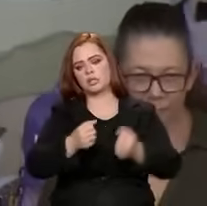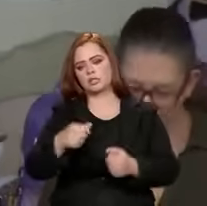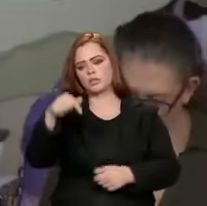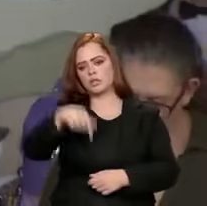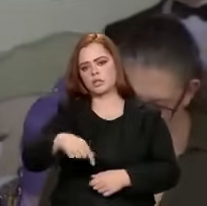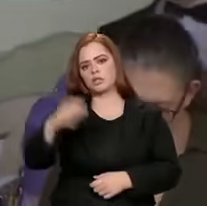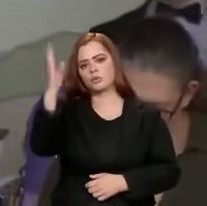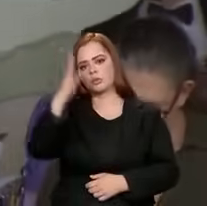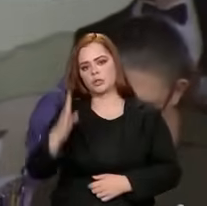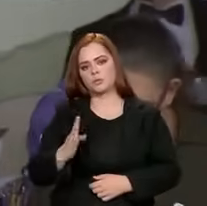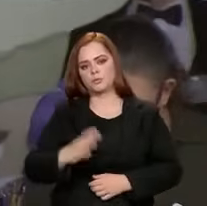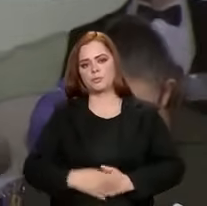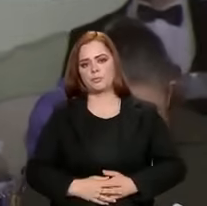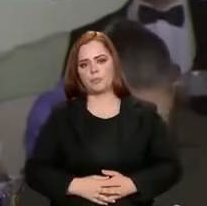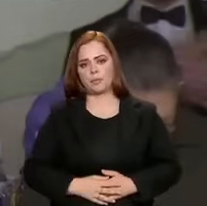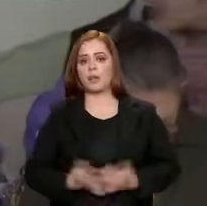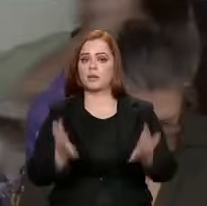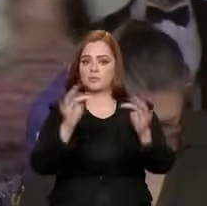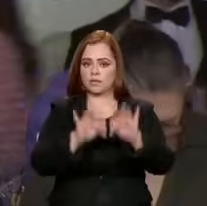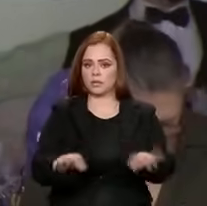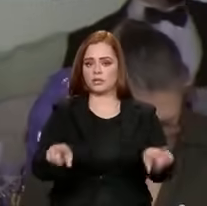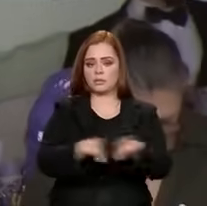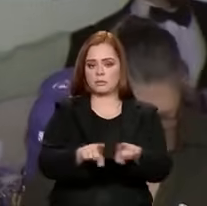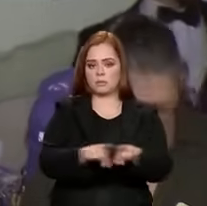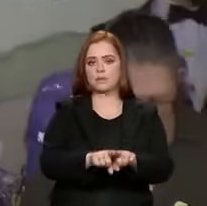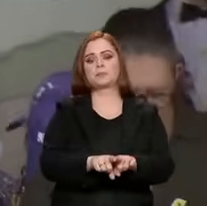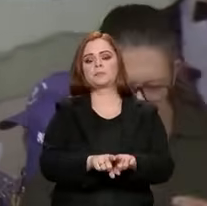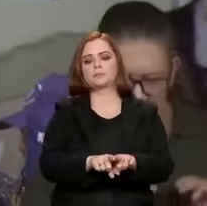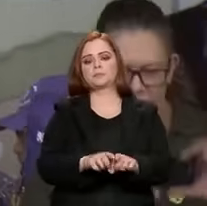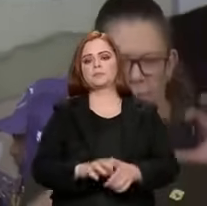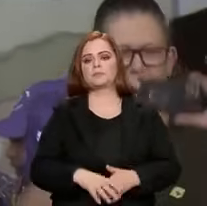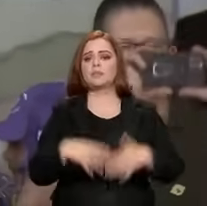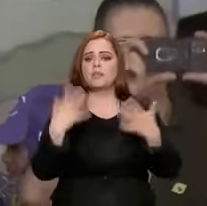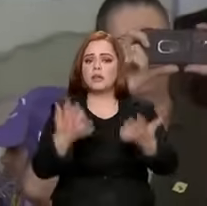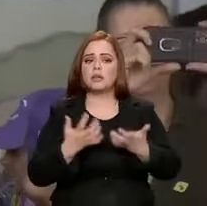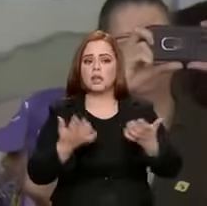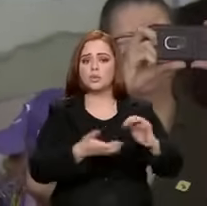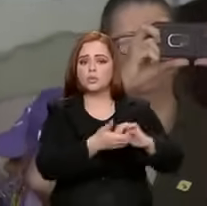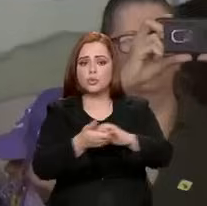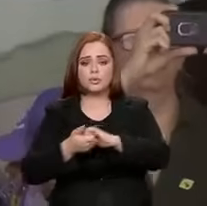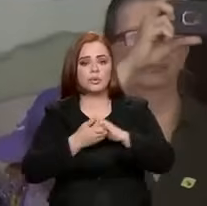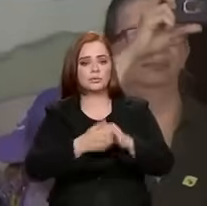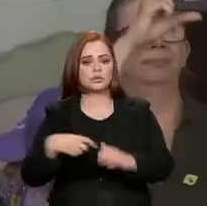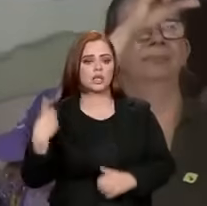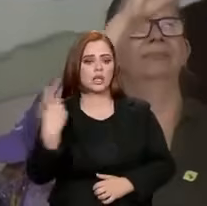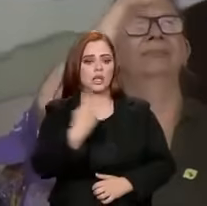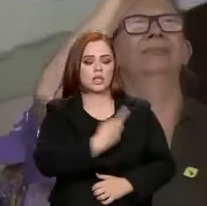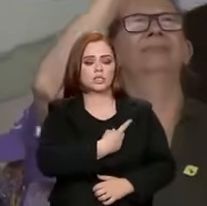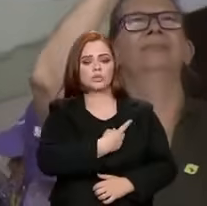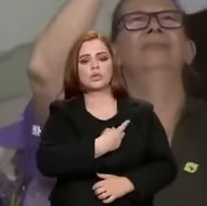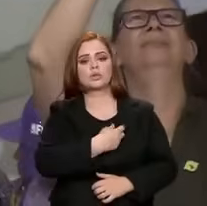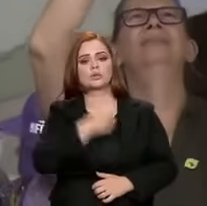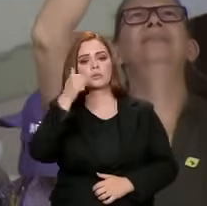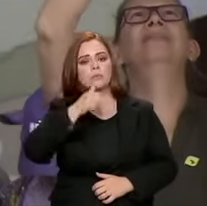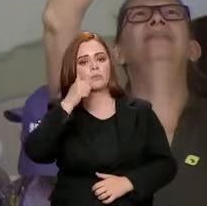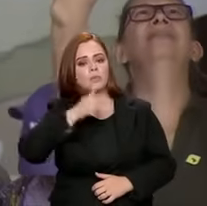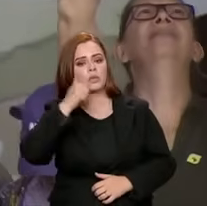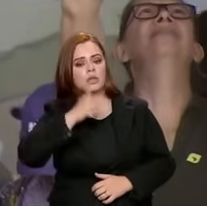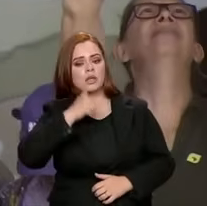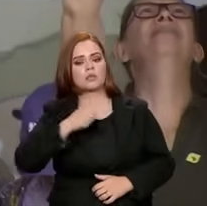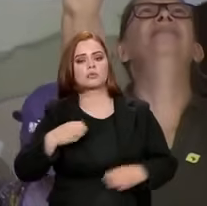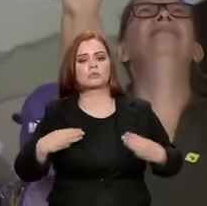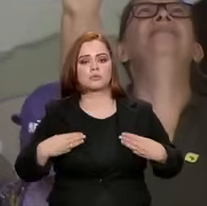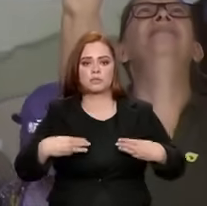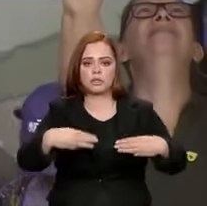eu quero por fim dizer quero cumprimentar as nossas Margaridas do ministério que